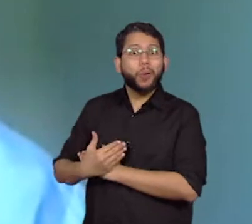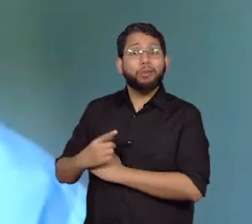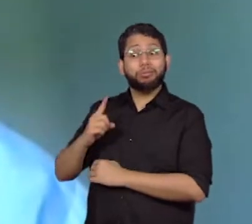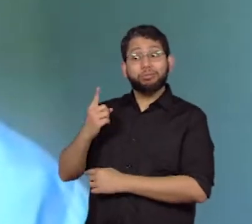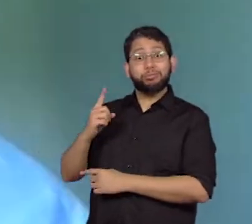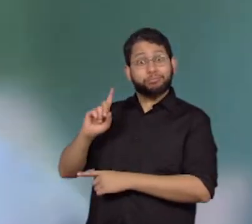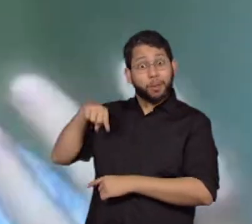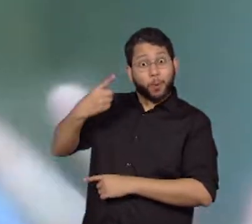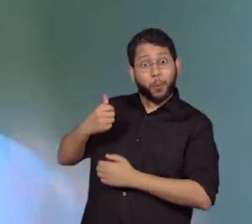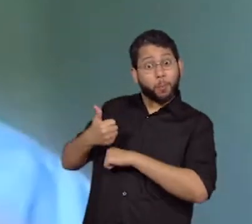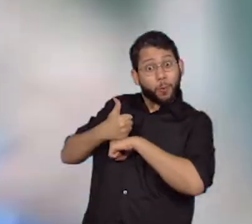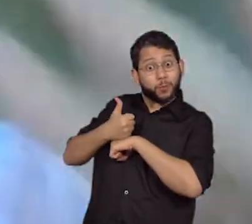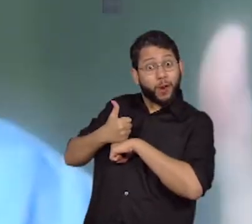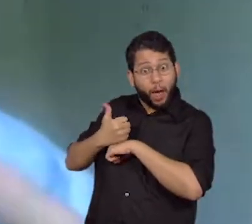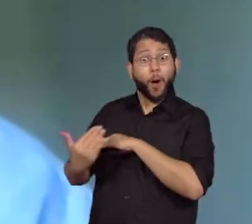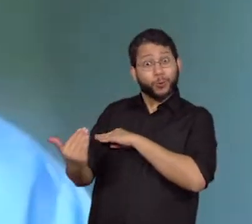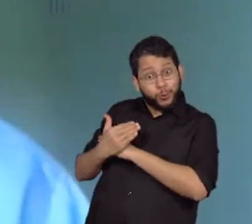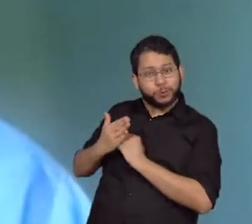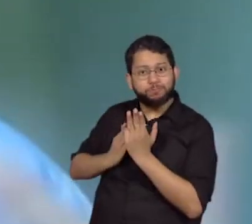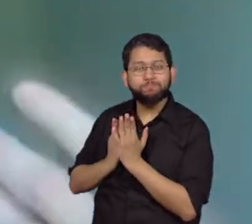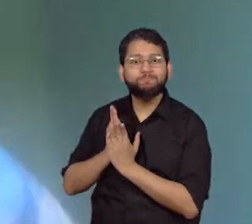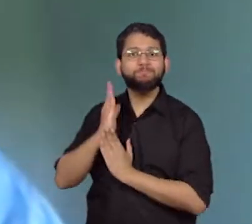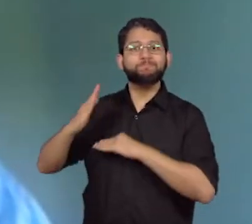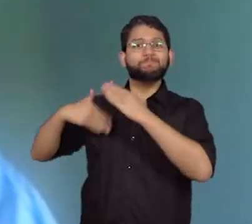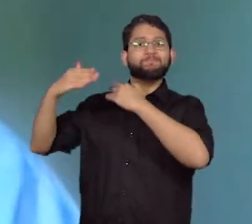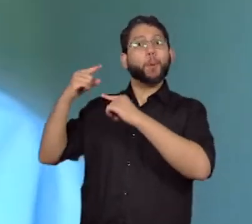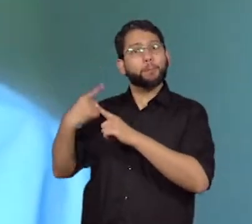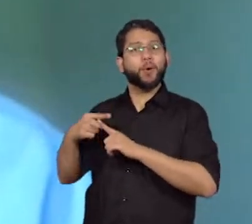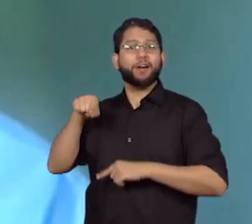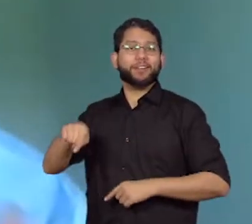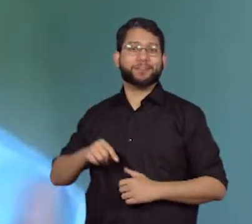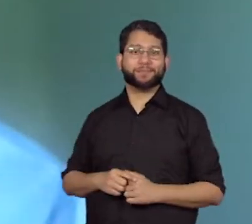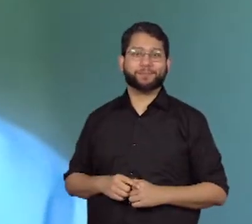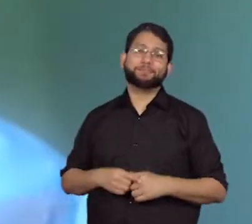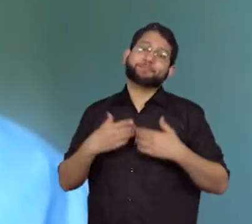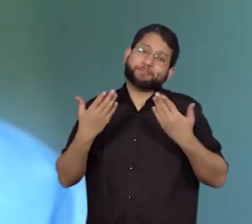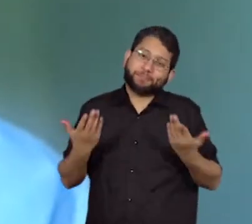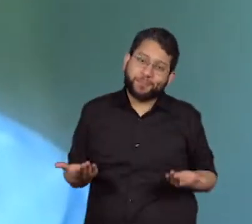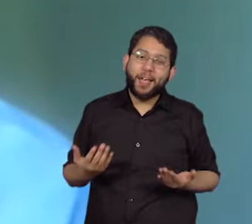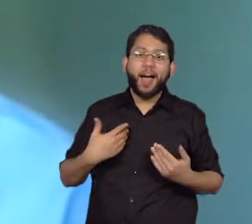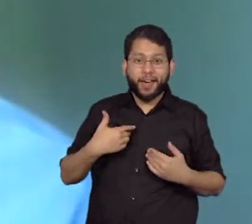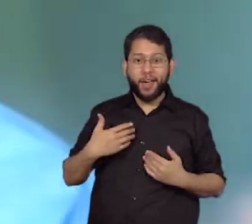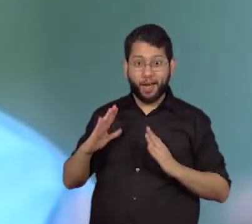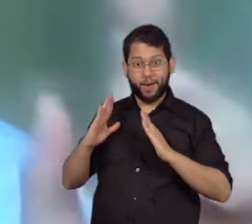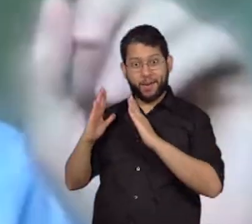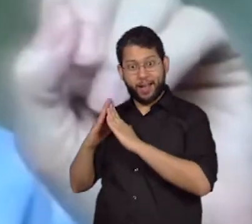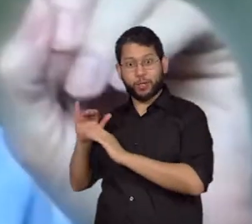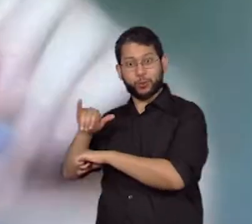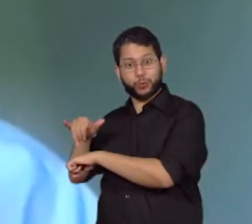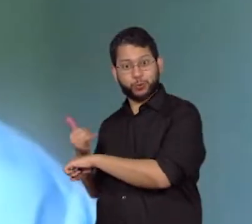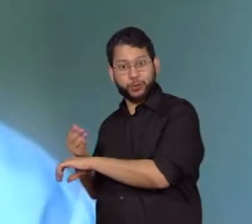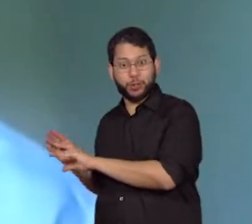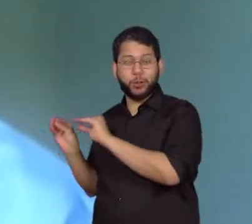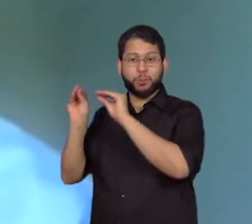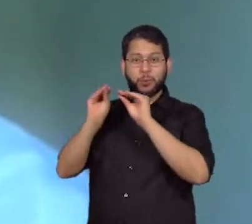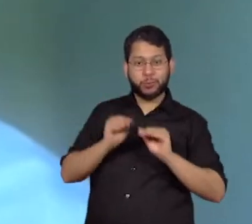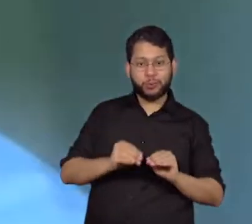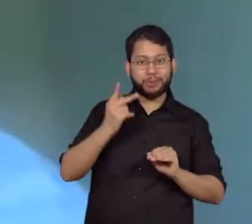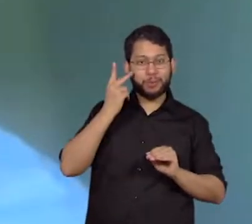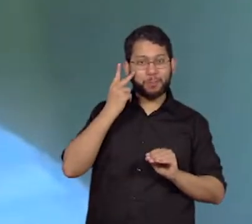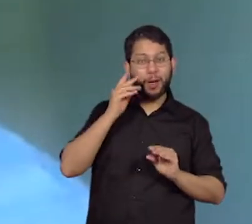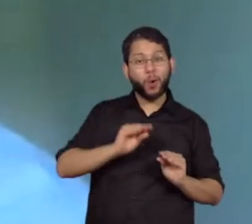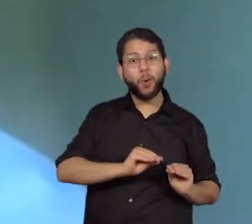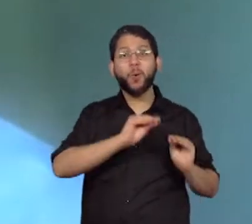carreira. Bom, aí eu fui para Bauru. Só que o curioso é que eu fui para Bauru só com o dinheiro